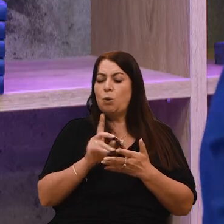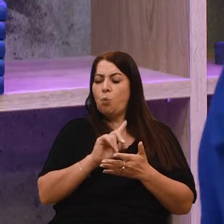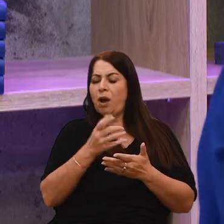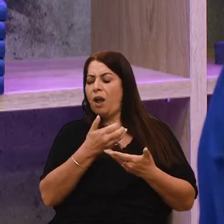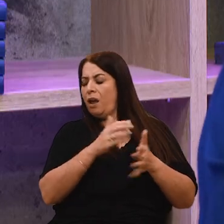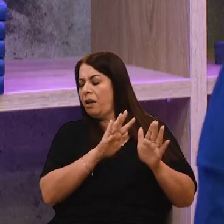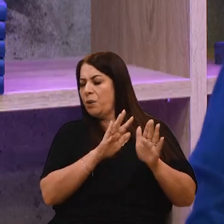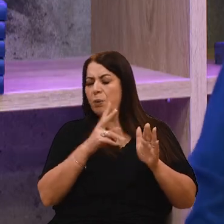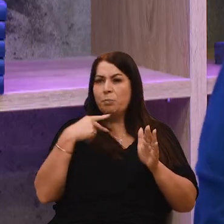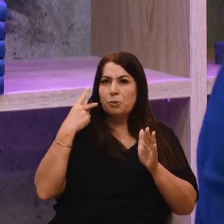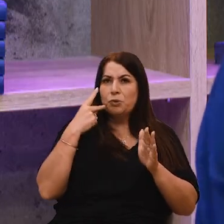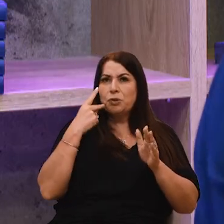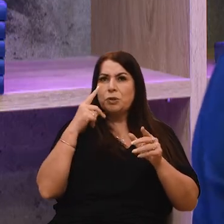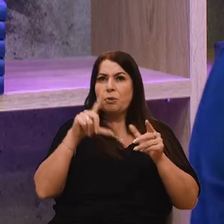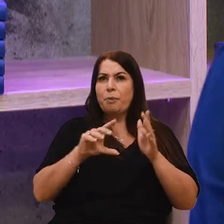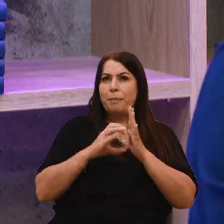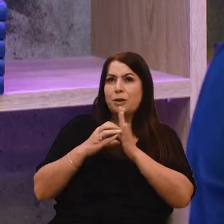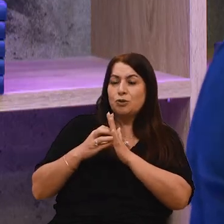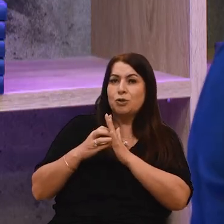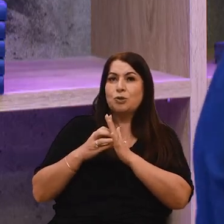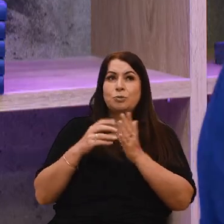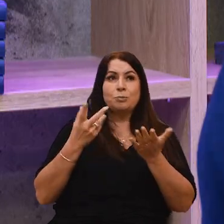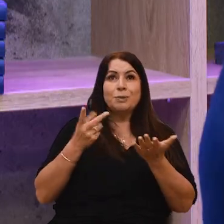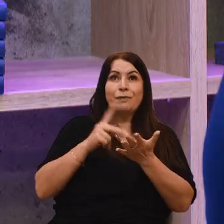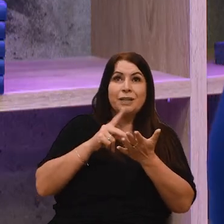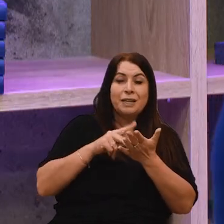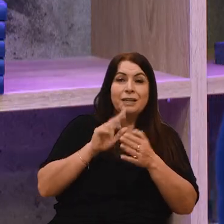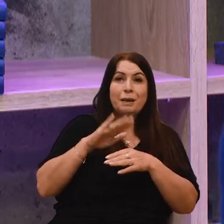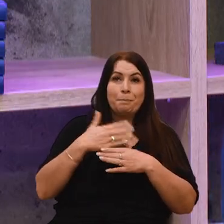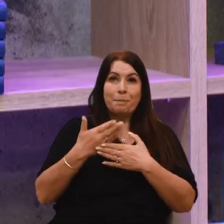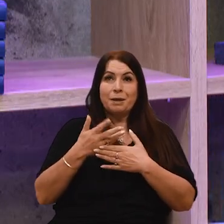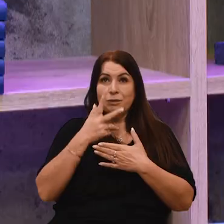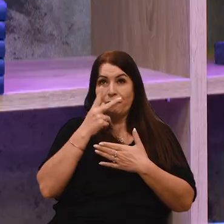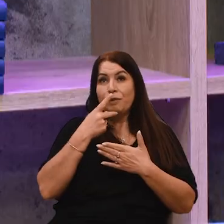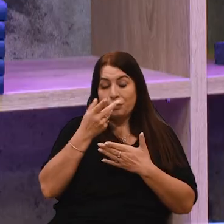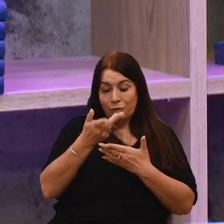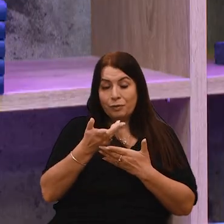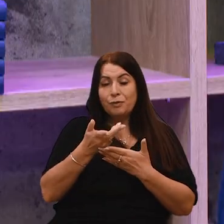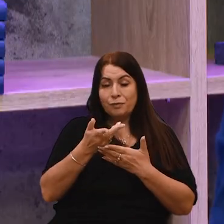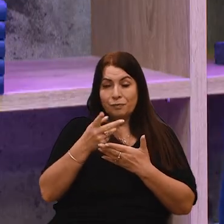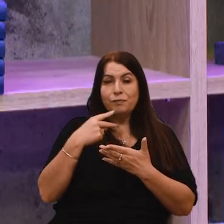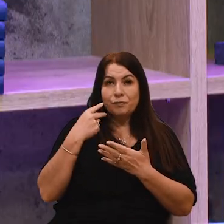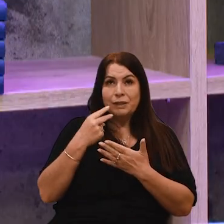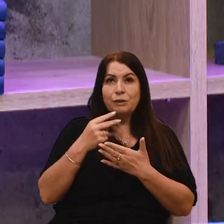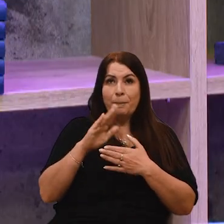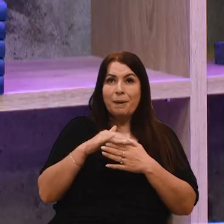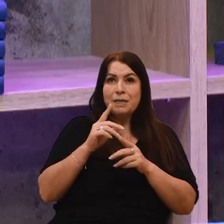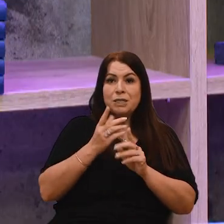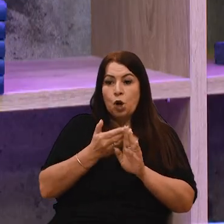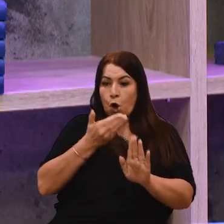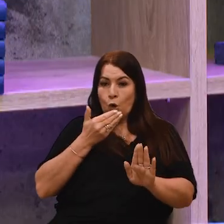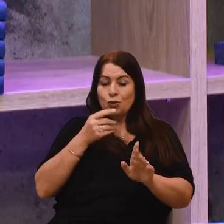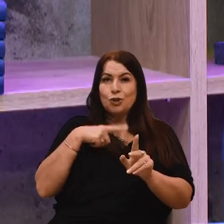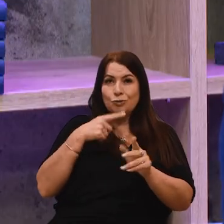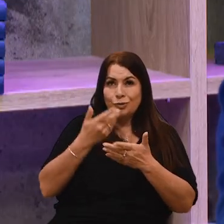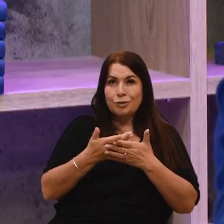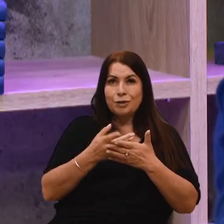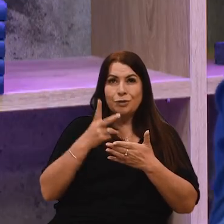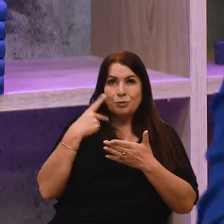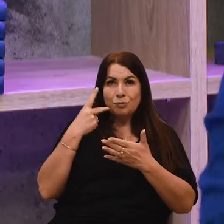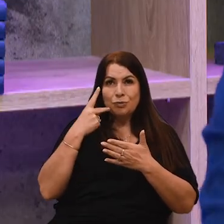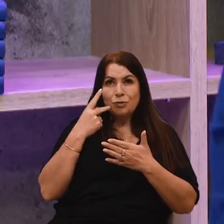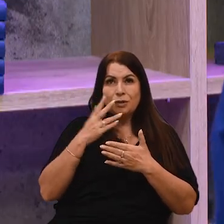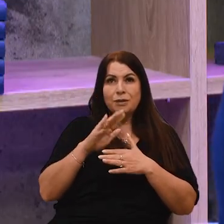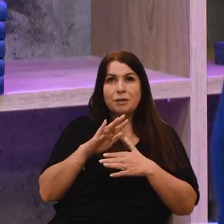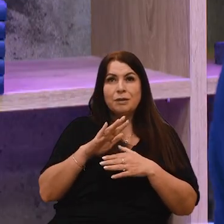a política, se nega os partidos, mas na verdade, quanto mais, assim como você falou, né, vereadora? Quanto mais longe tu tá dos